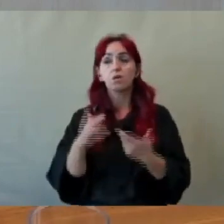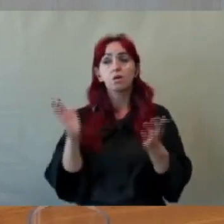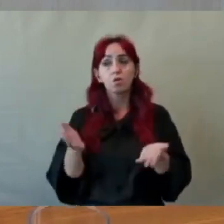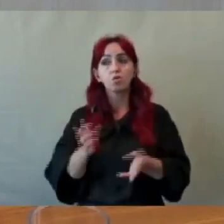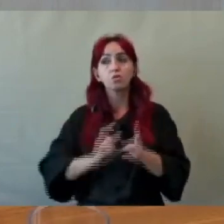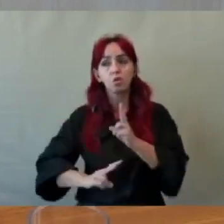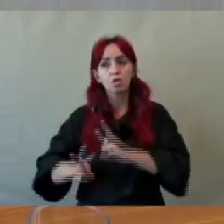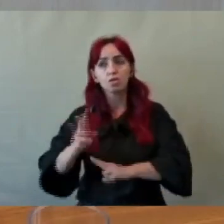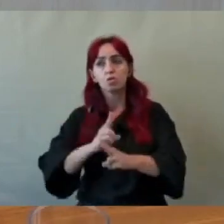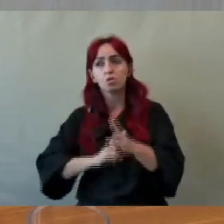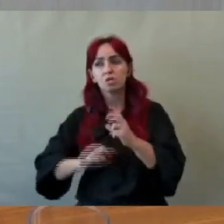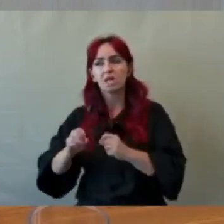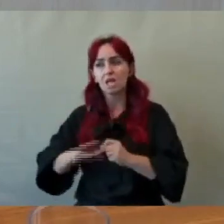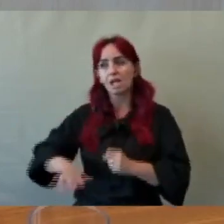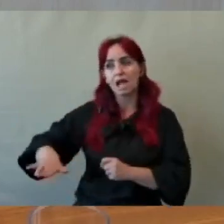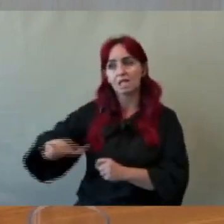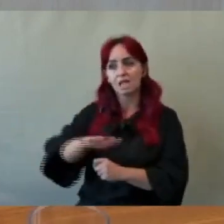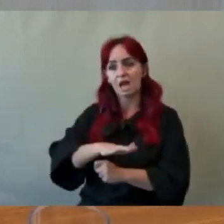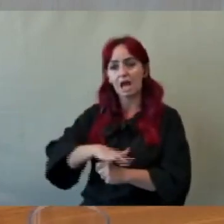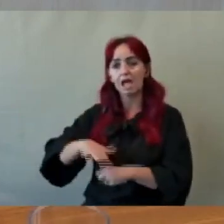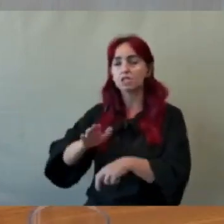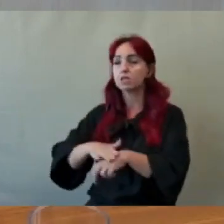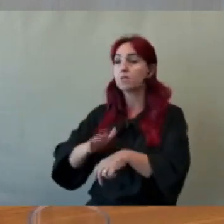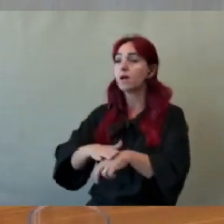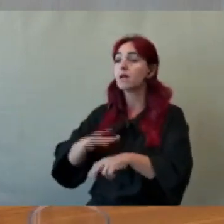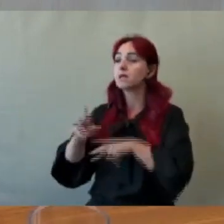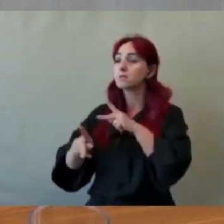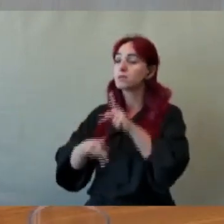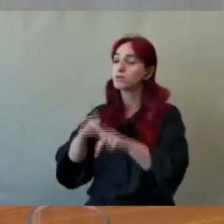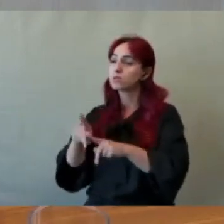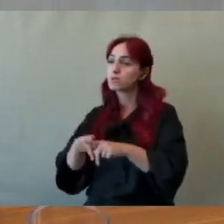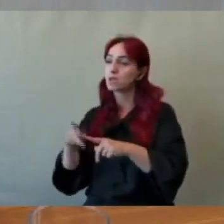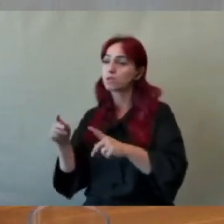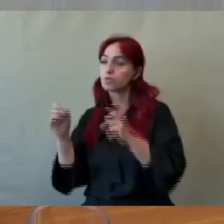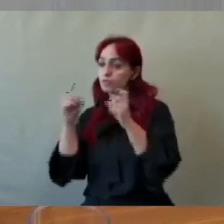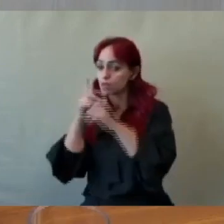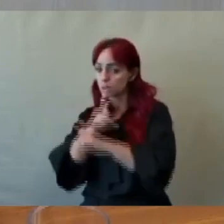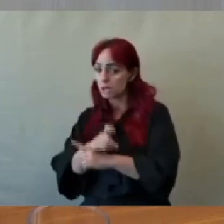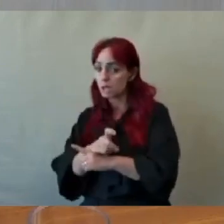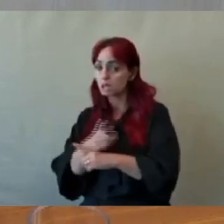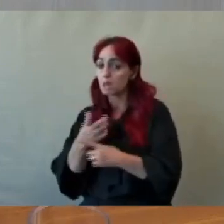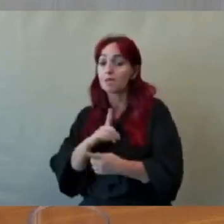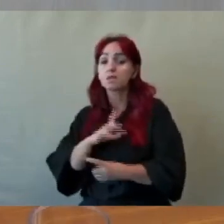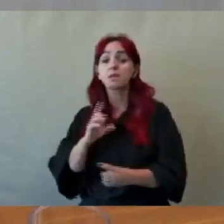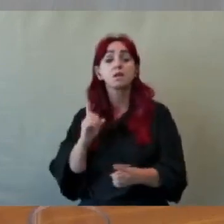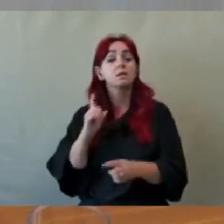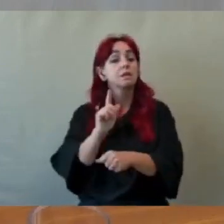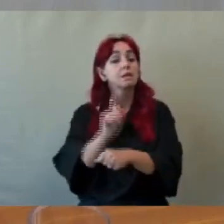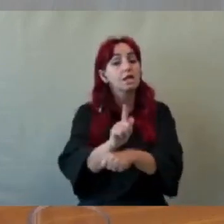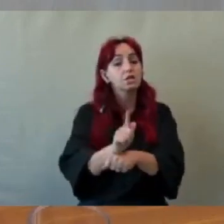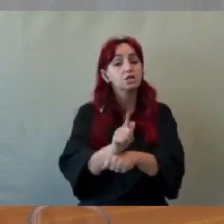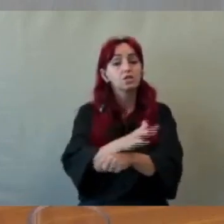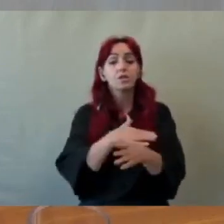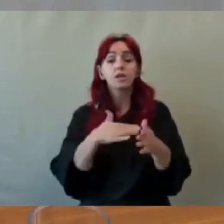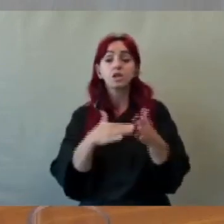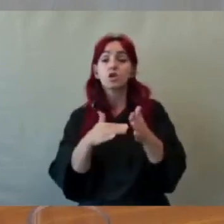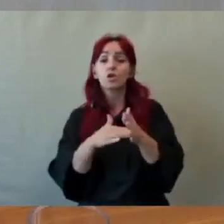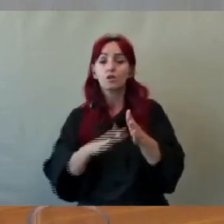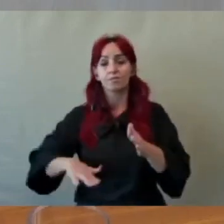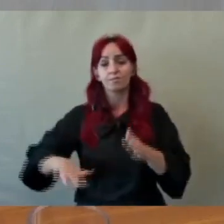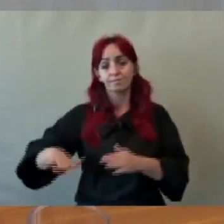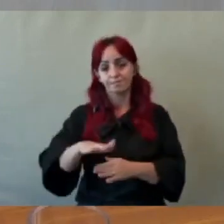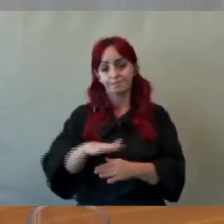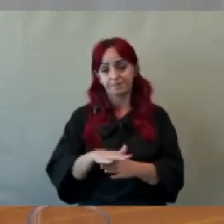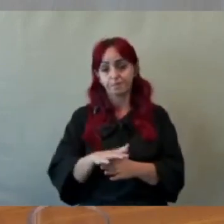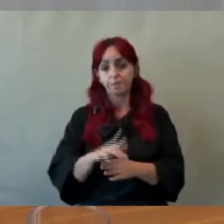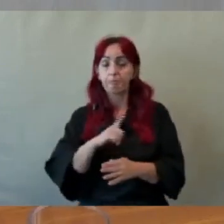maior vulnerabilidade, alguns berçários, mas que eles sejam garantidos em toda essa rede. Eu tomei posse nessa